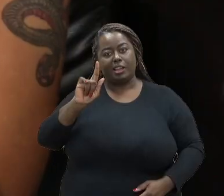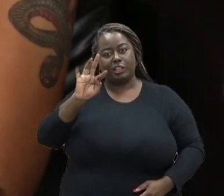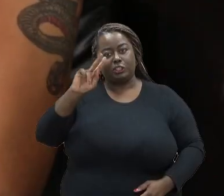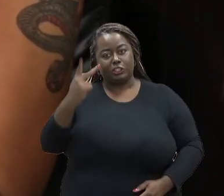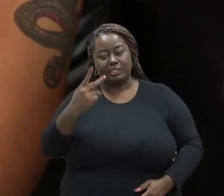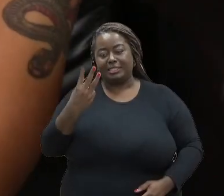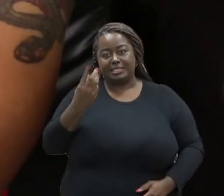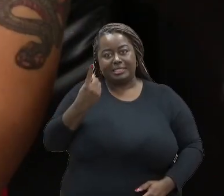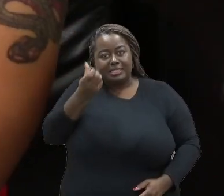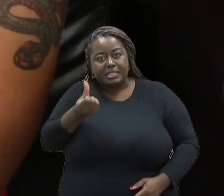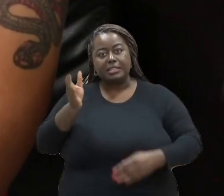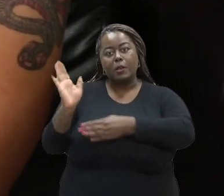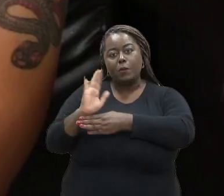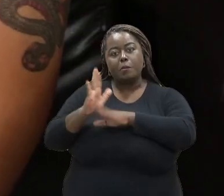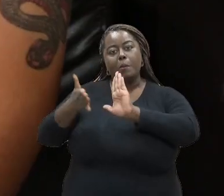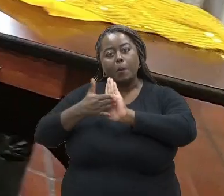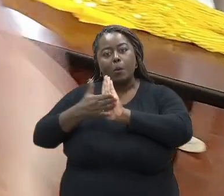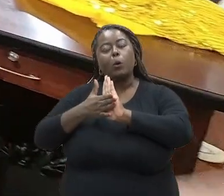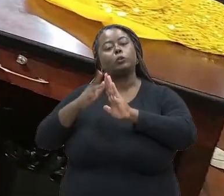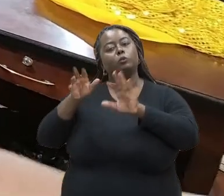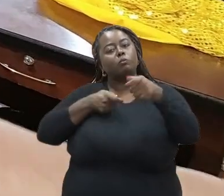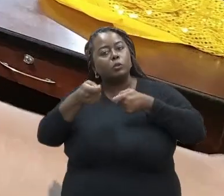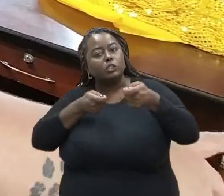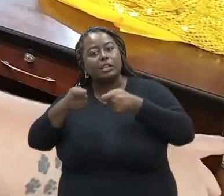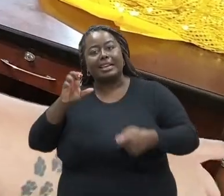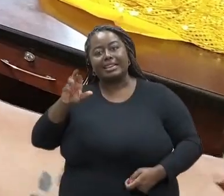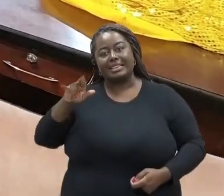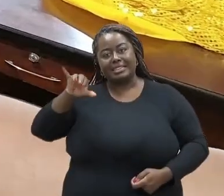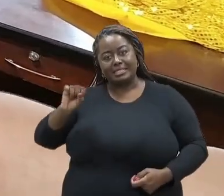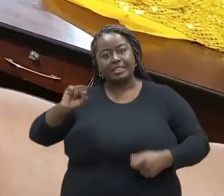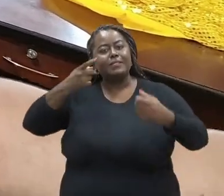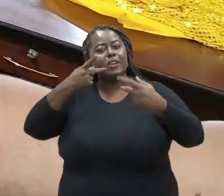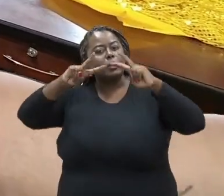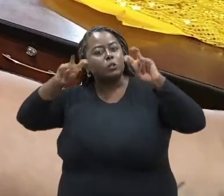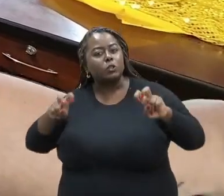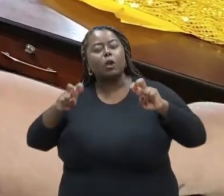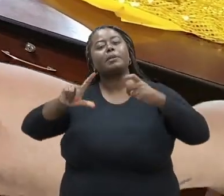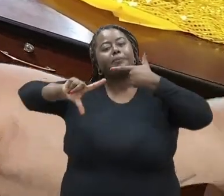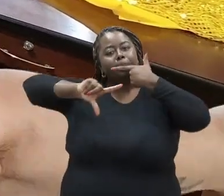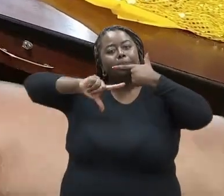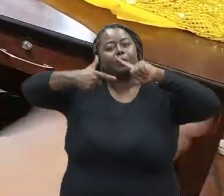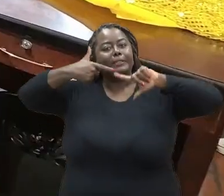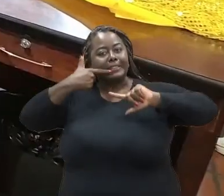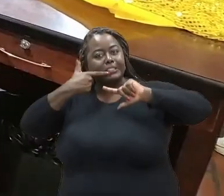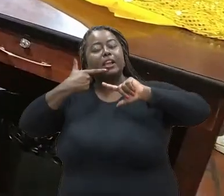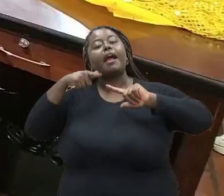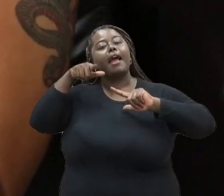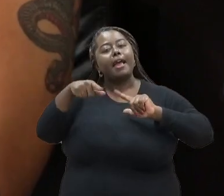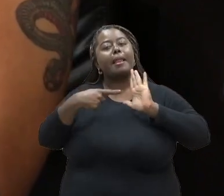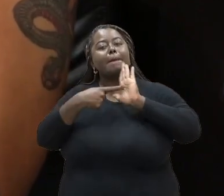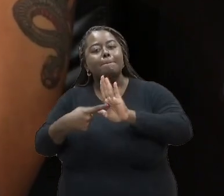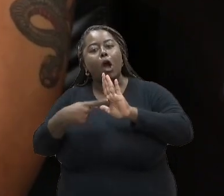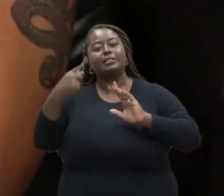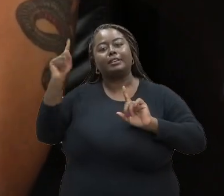filme proposto e dirigido pela Cris. Então é um filme que fala sobre o transtorno de bipolaridade e ele vai pegar os